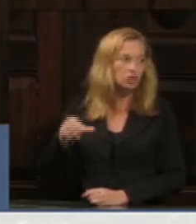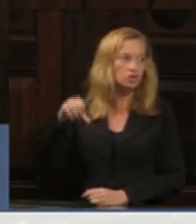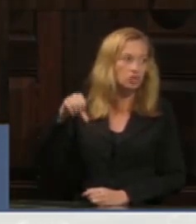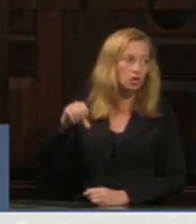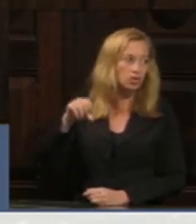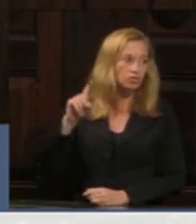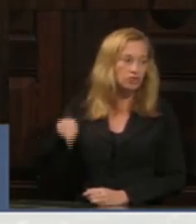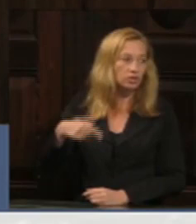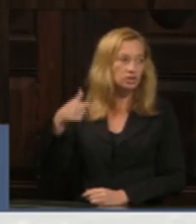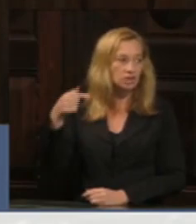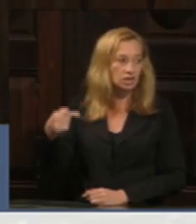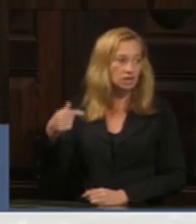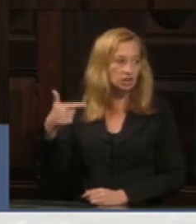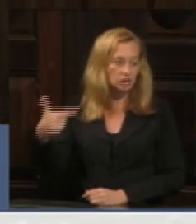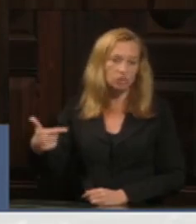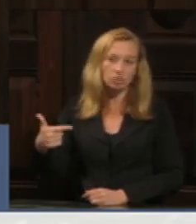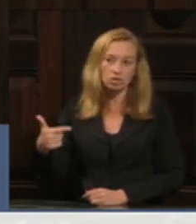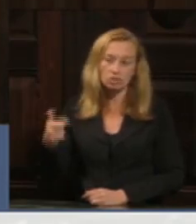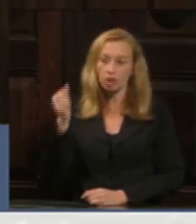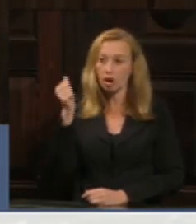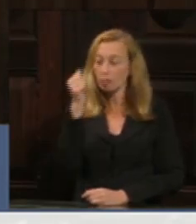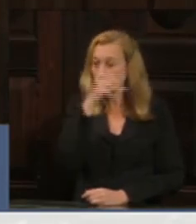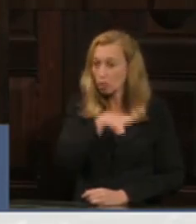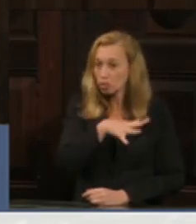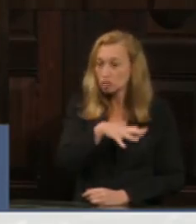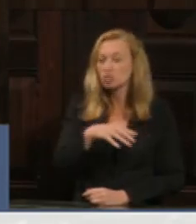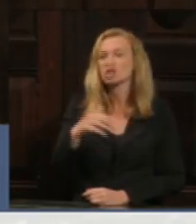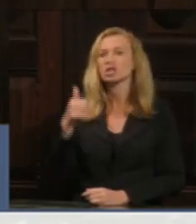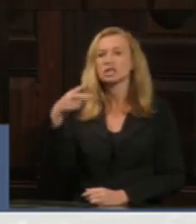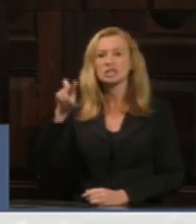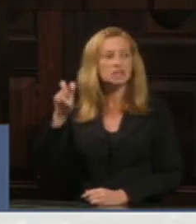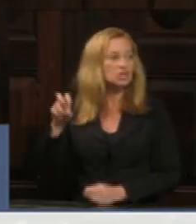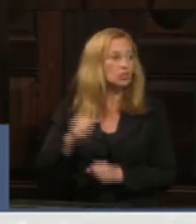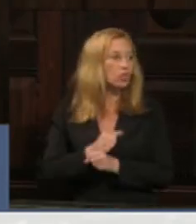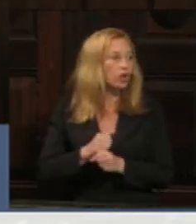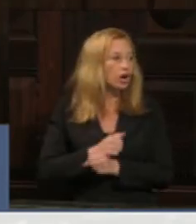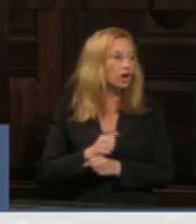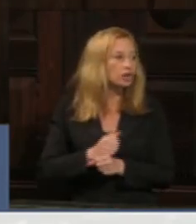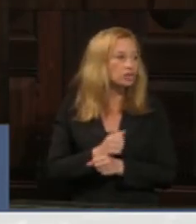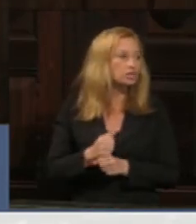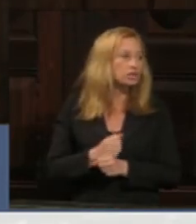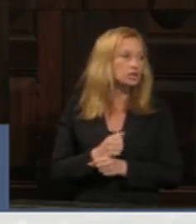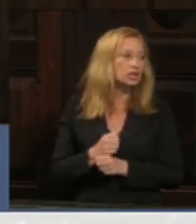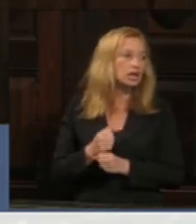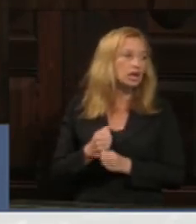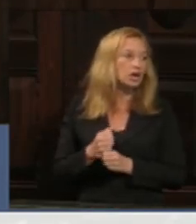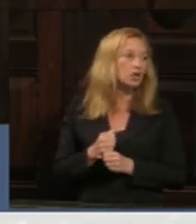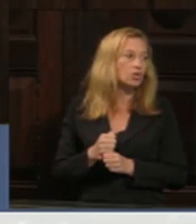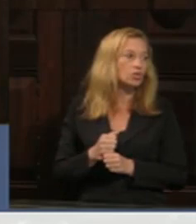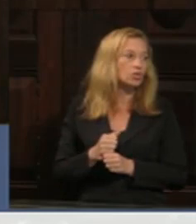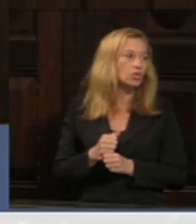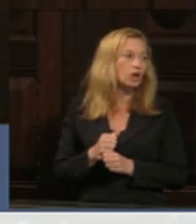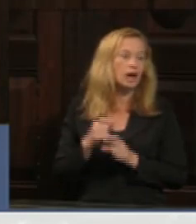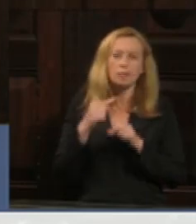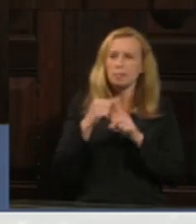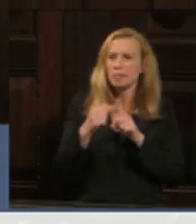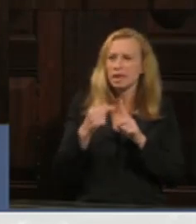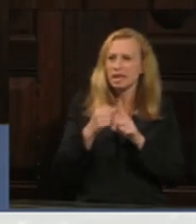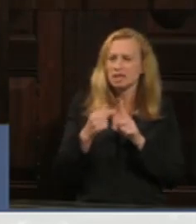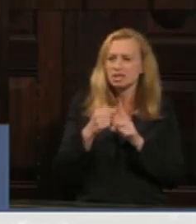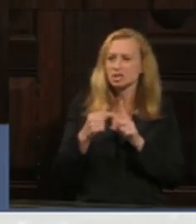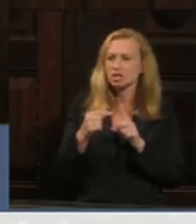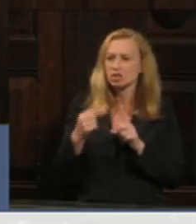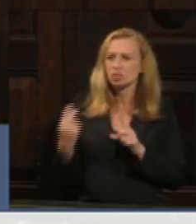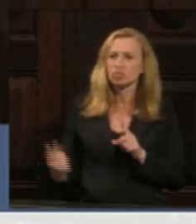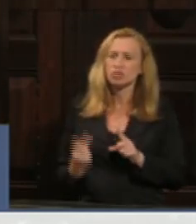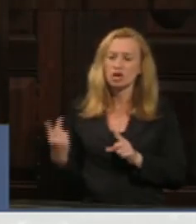9,72%, um verdadeiro absurdo. Nos últimos 5 anos, a média nacional, deputado Chico Machado, a média nacional da energia